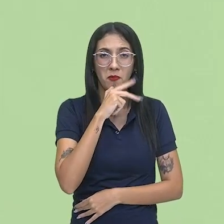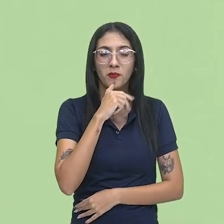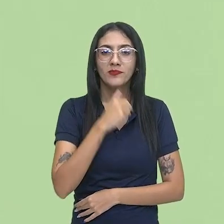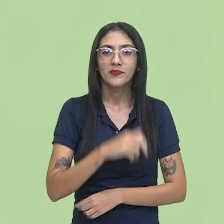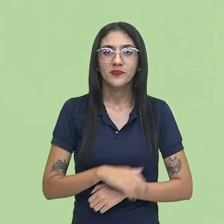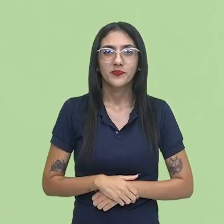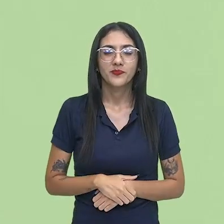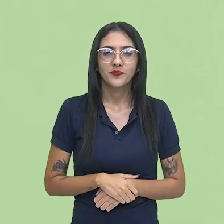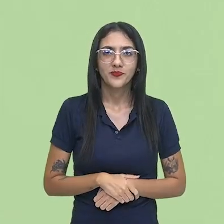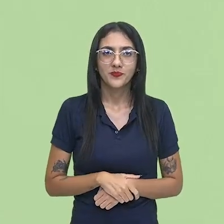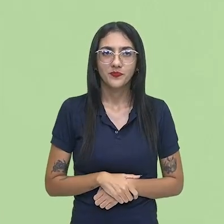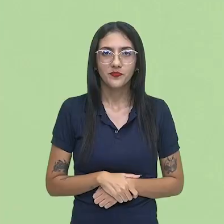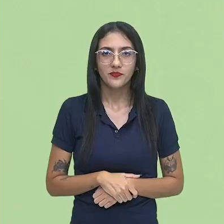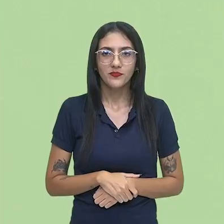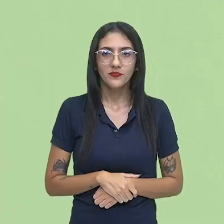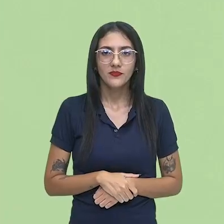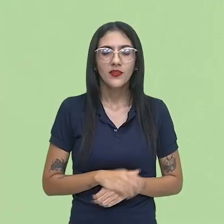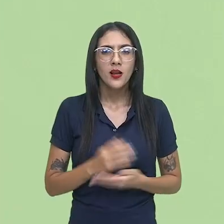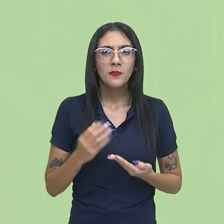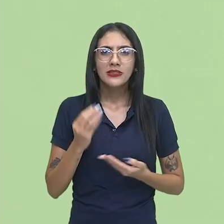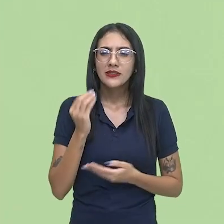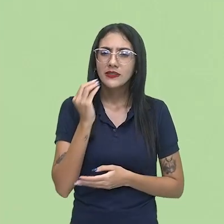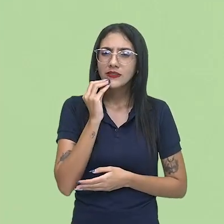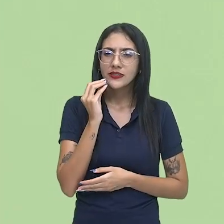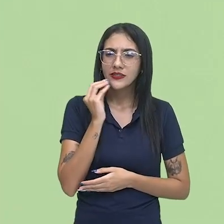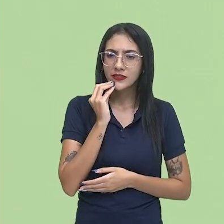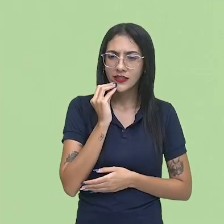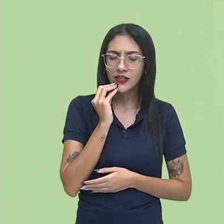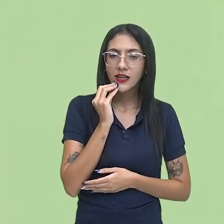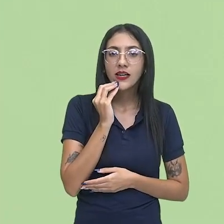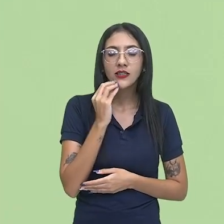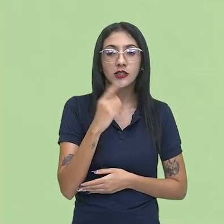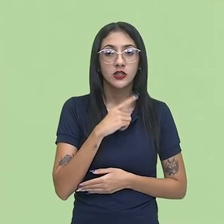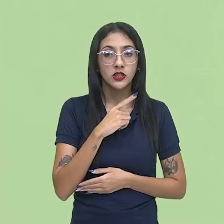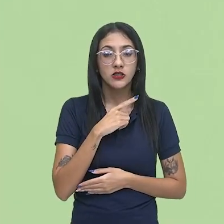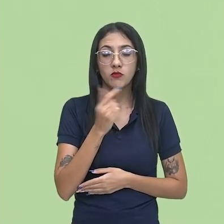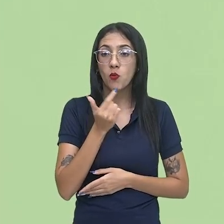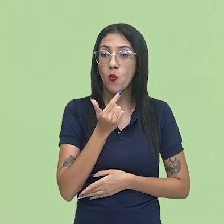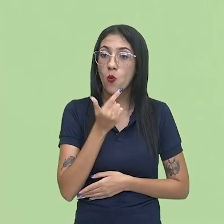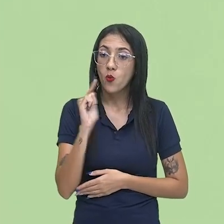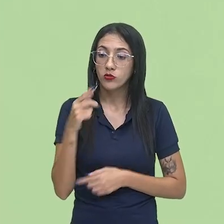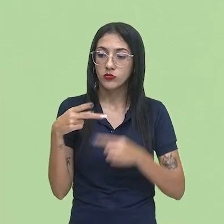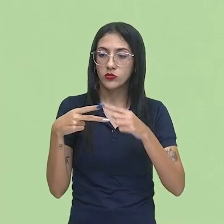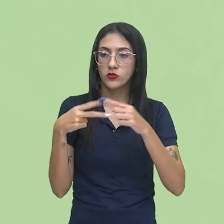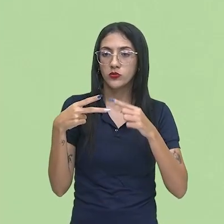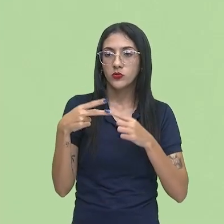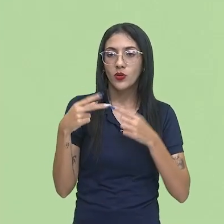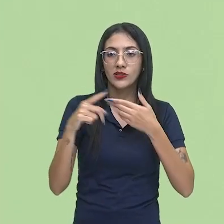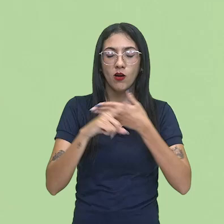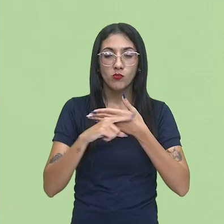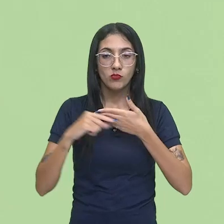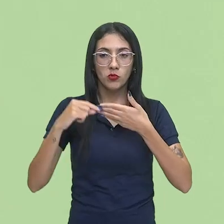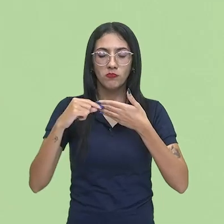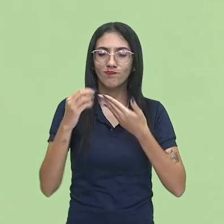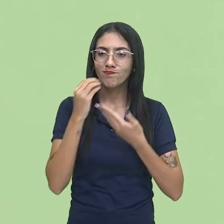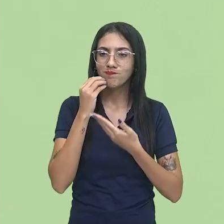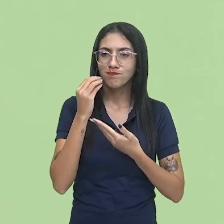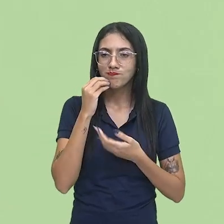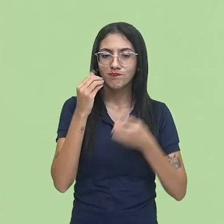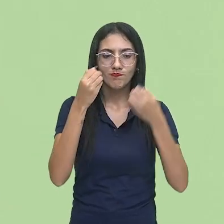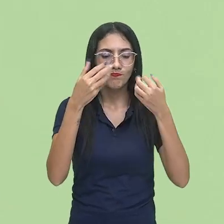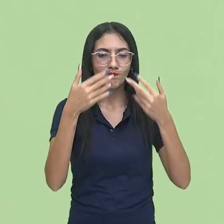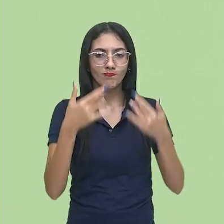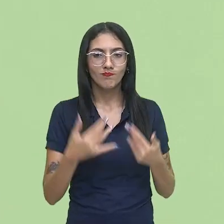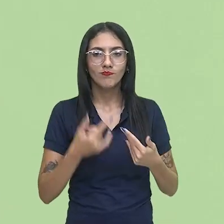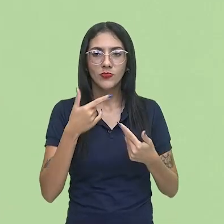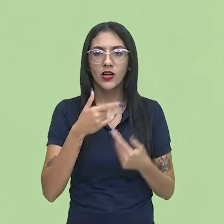para tentar confirmar esse experimento, vieram mais 2 pesquisadores, posteriormente, para explicar um pouquinho